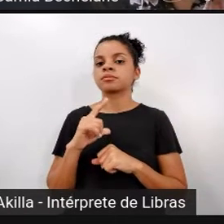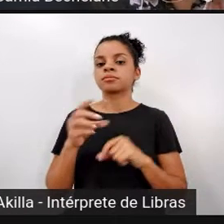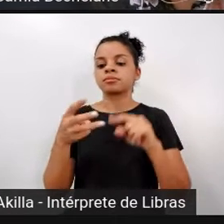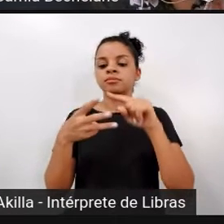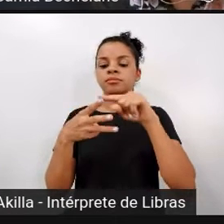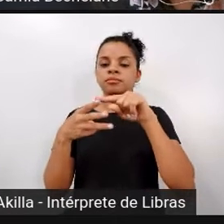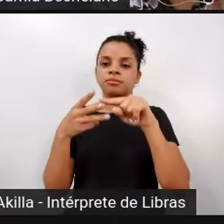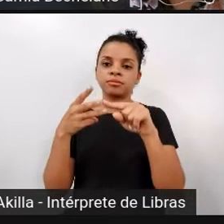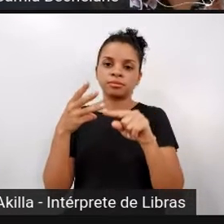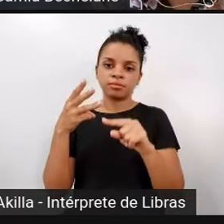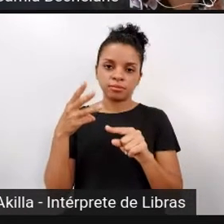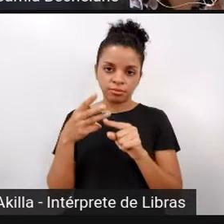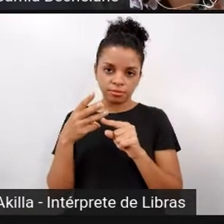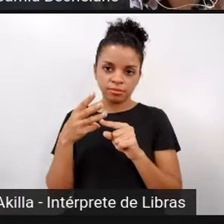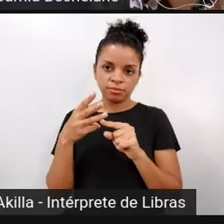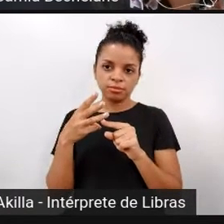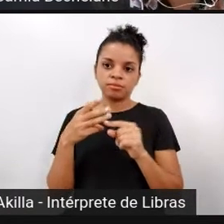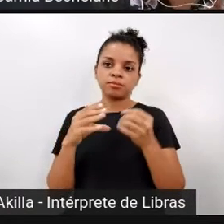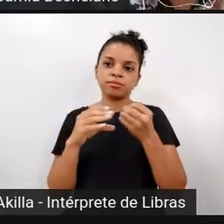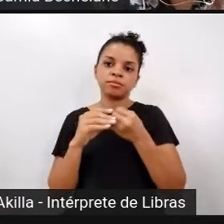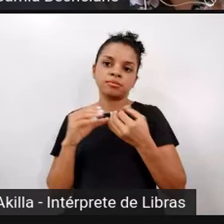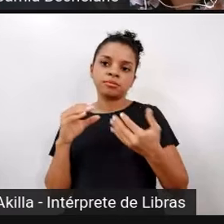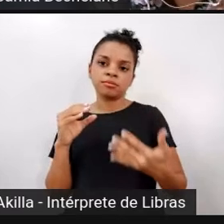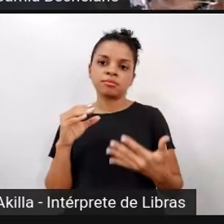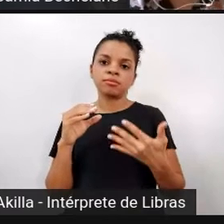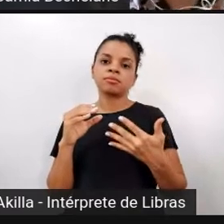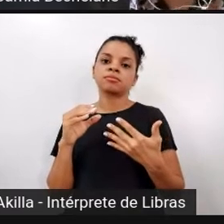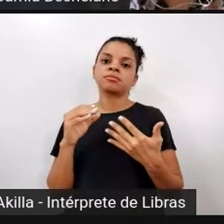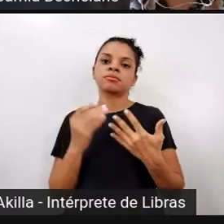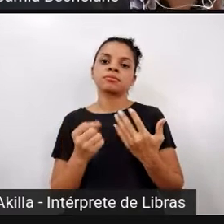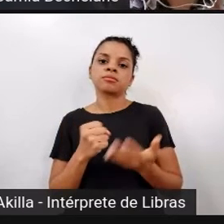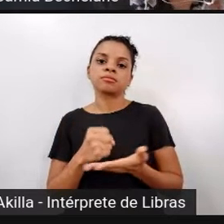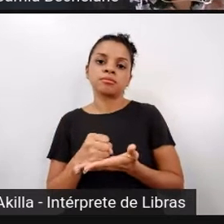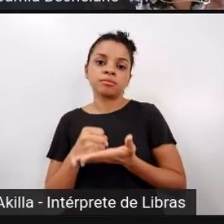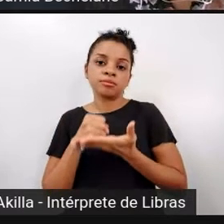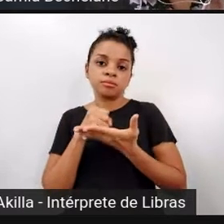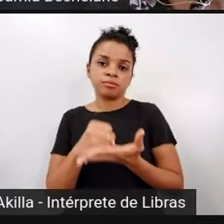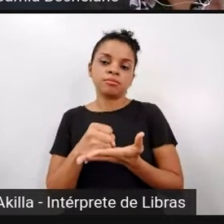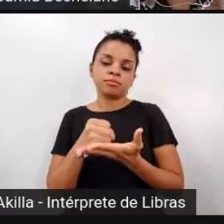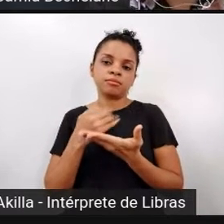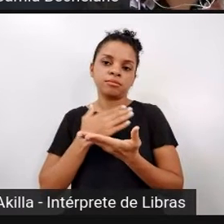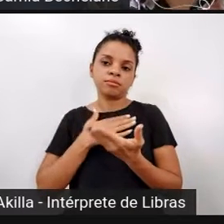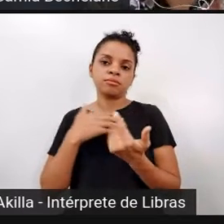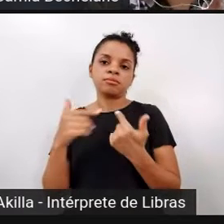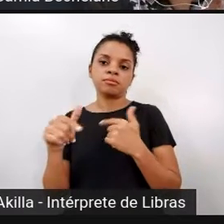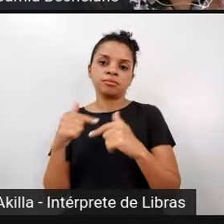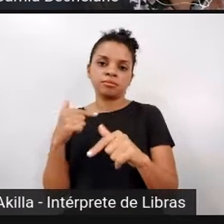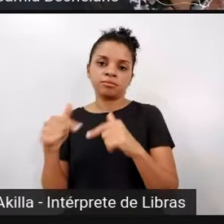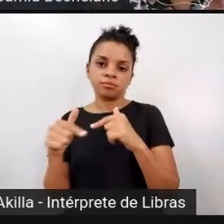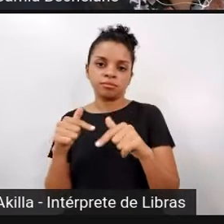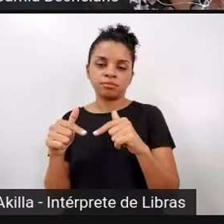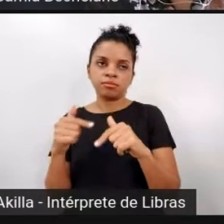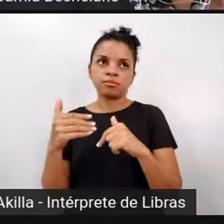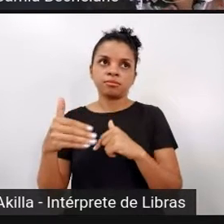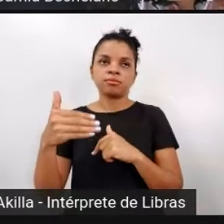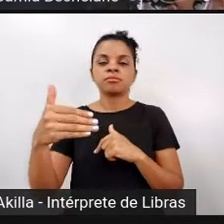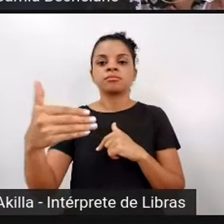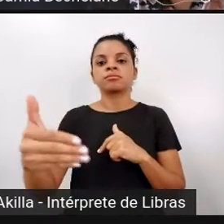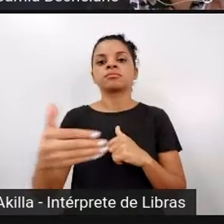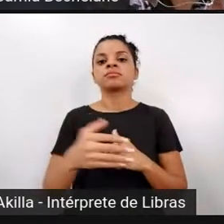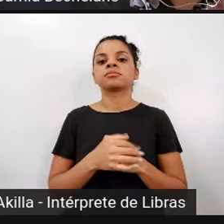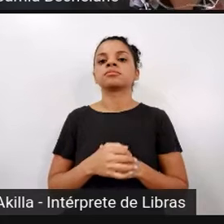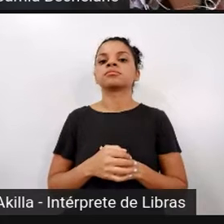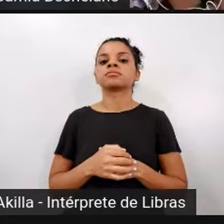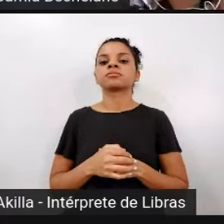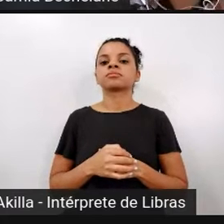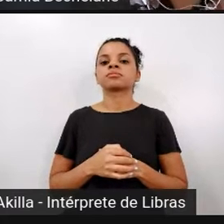conceitos que vão fundamentar o trabalho em termos teóricos e também práticos, né, ao longo da pesquisa. Eu discuto